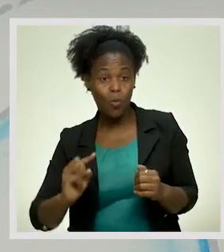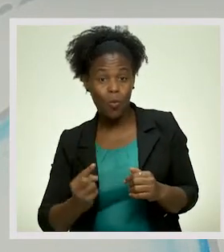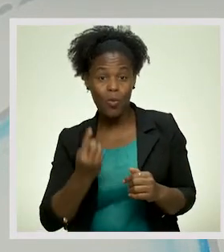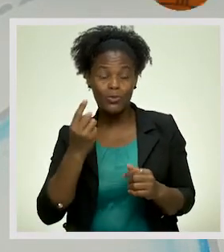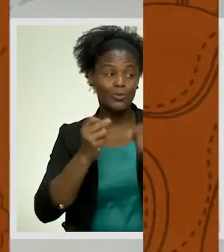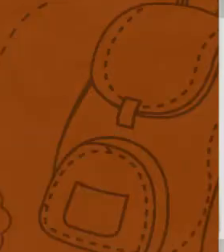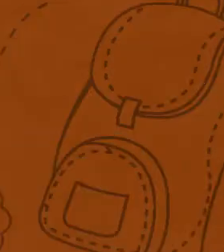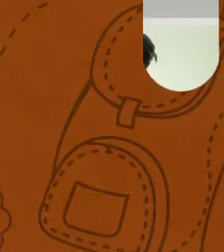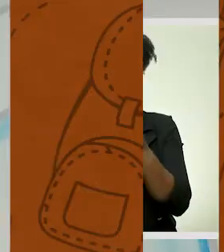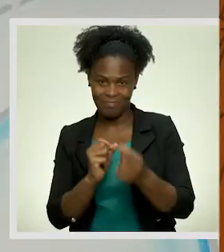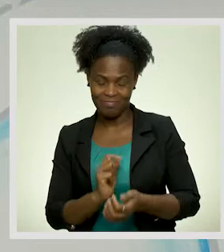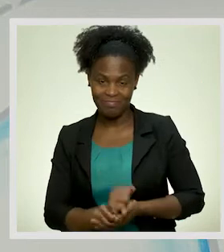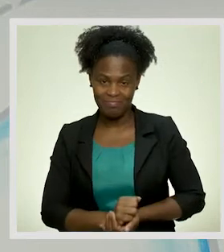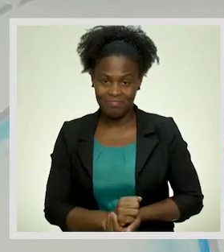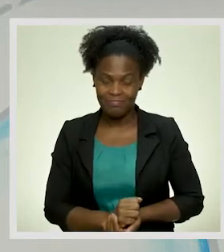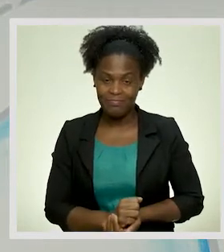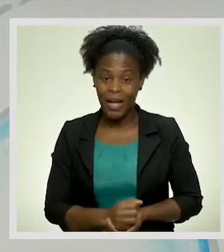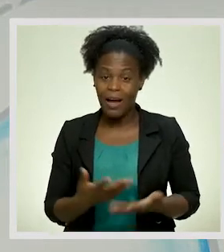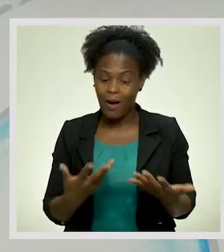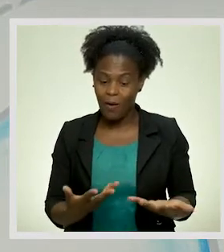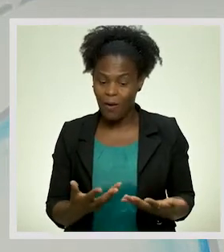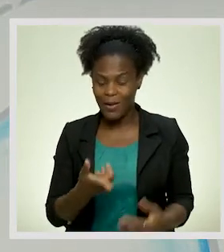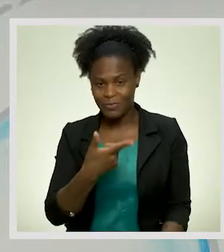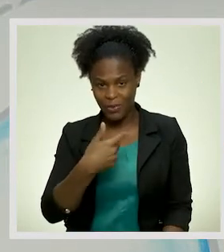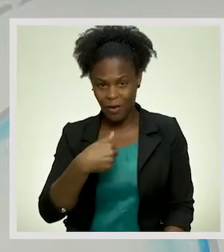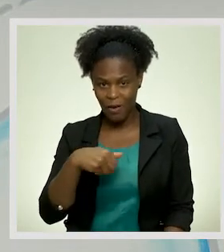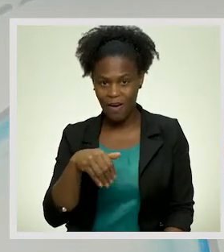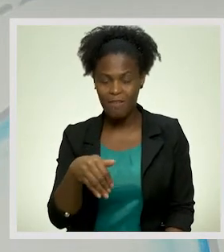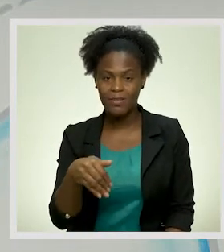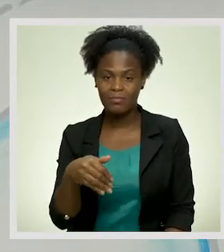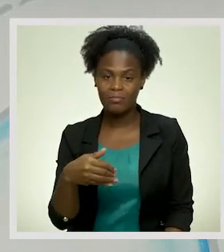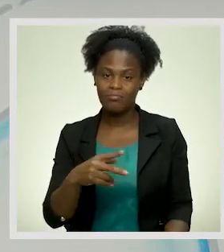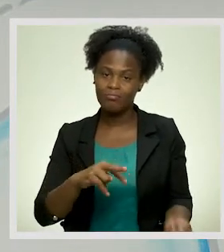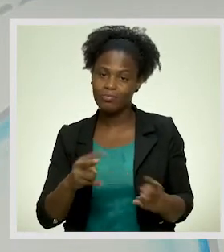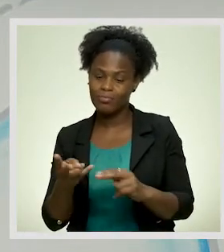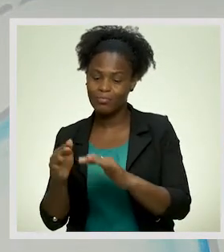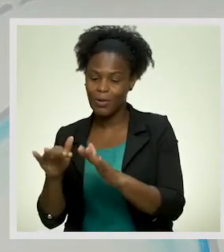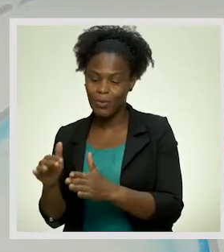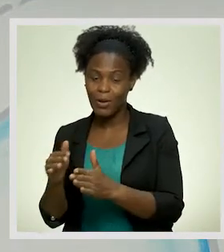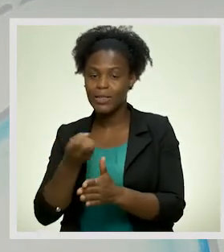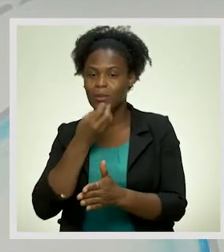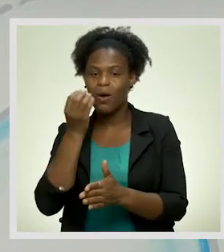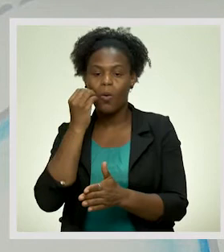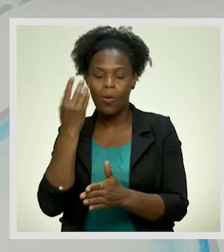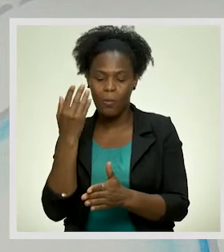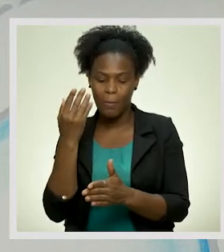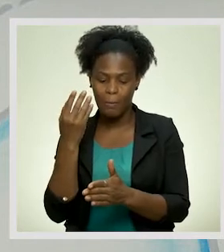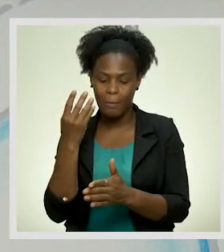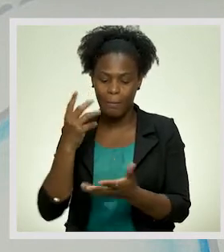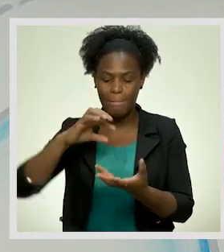estrela. Agora vamos passar para as características dos